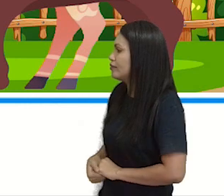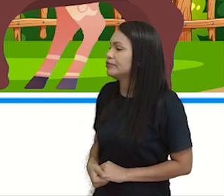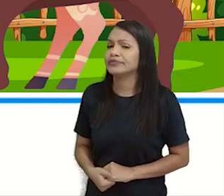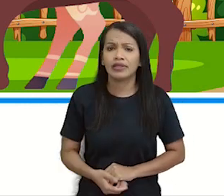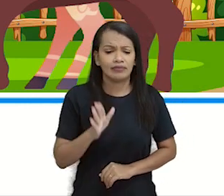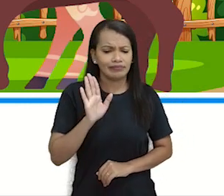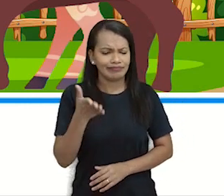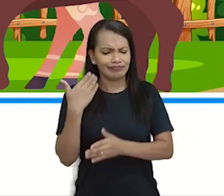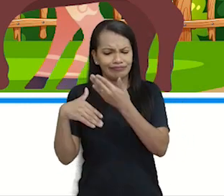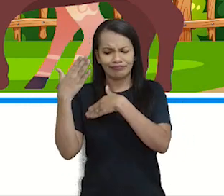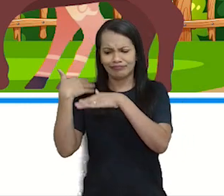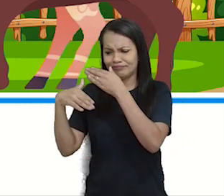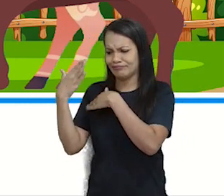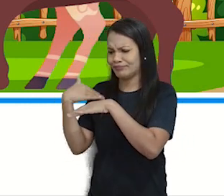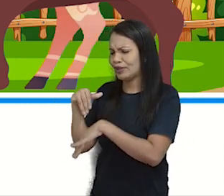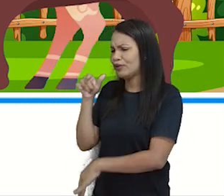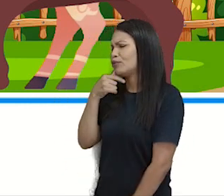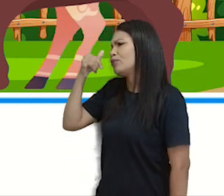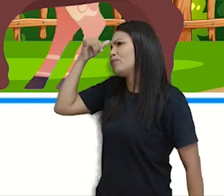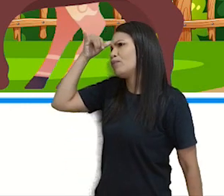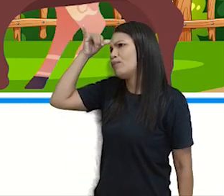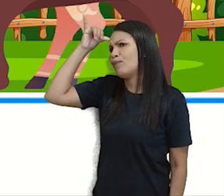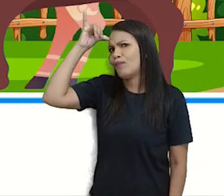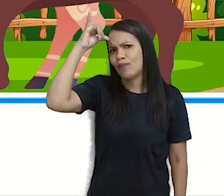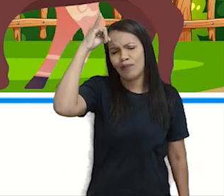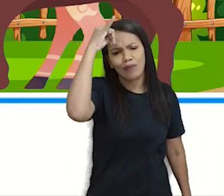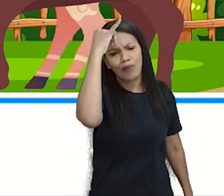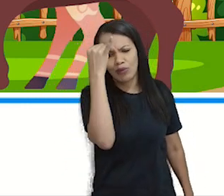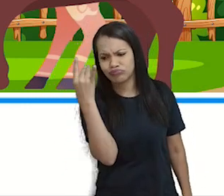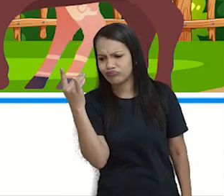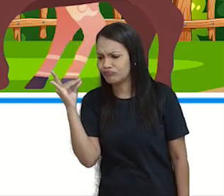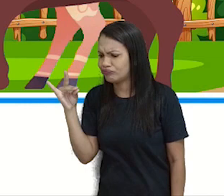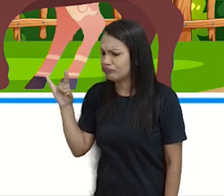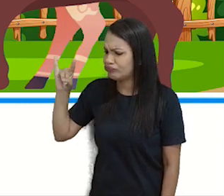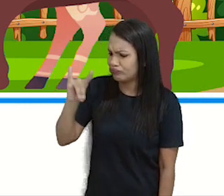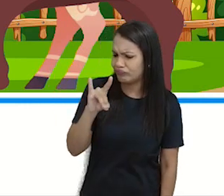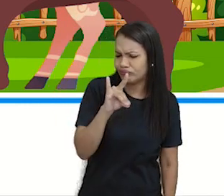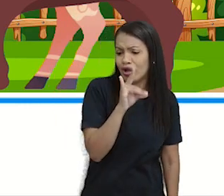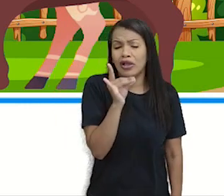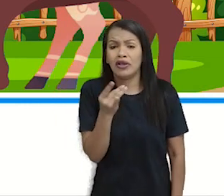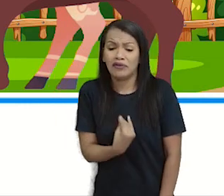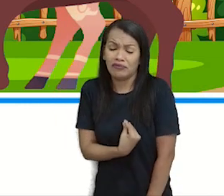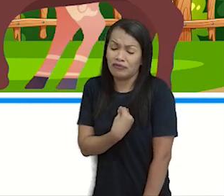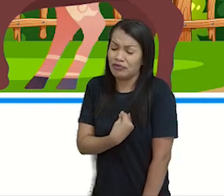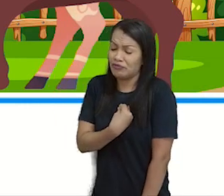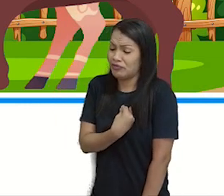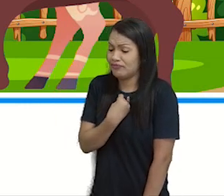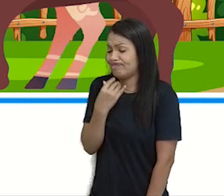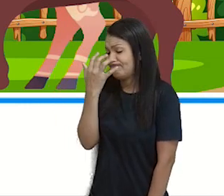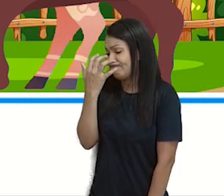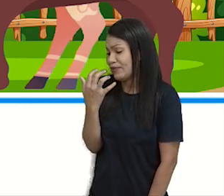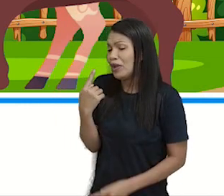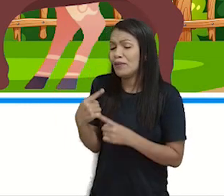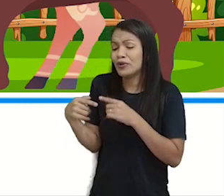uma vez um boi que vivia muito chateado, porque ele era o menor boi